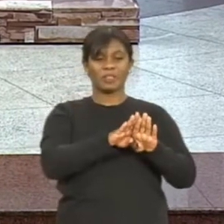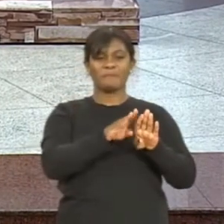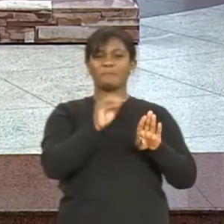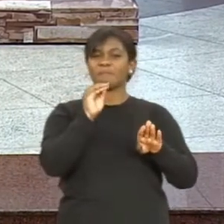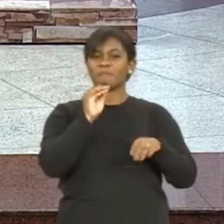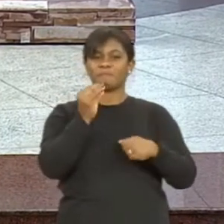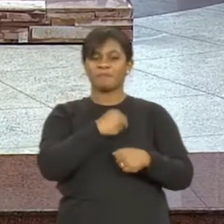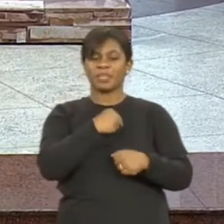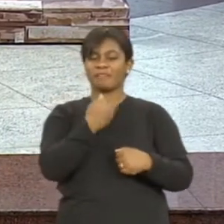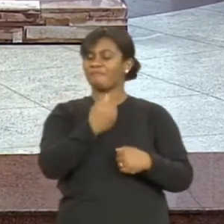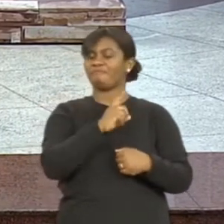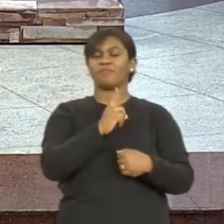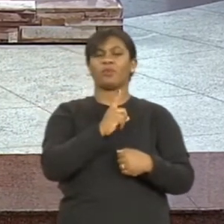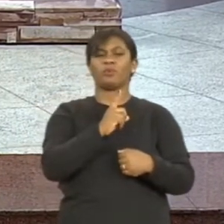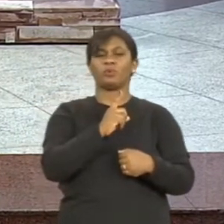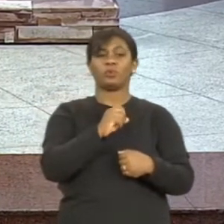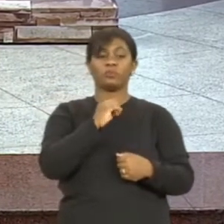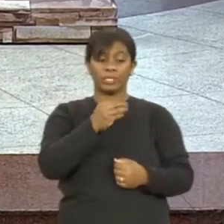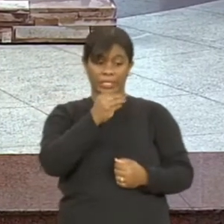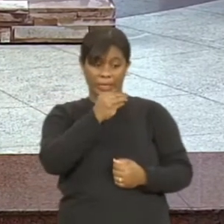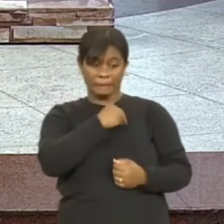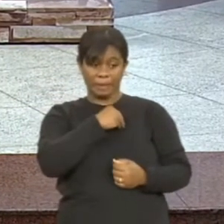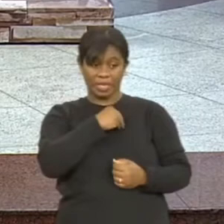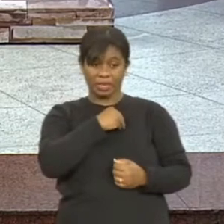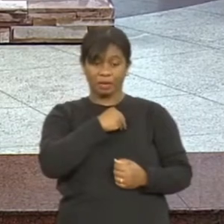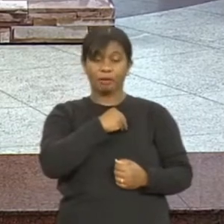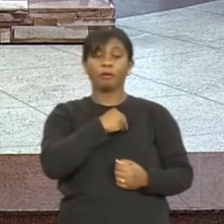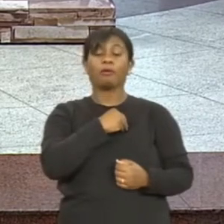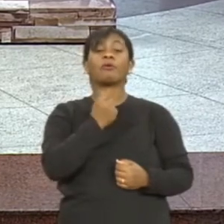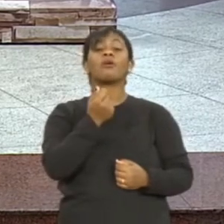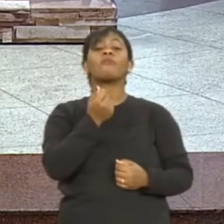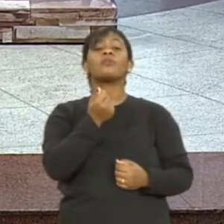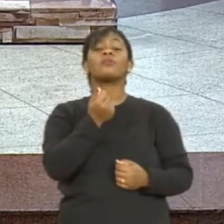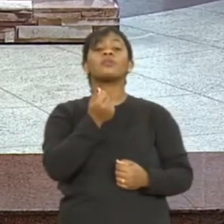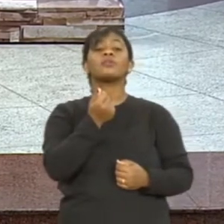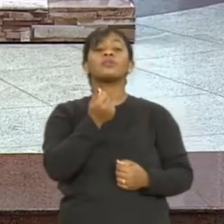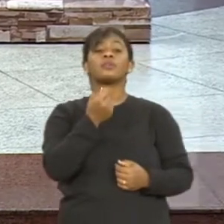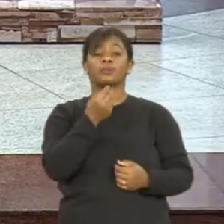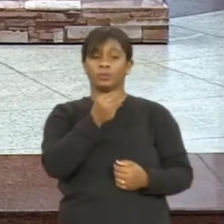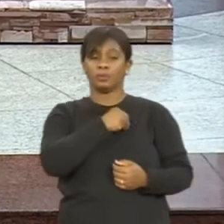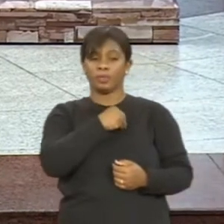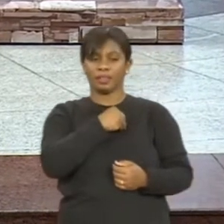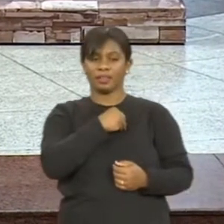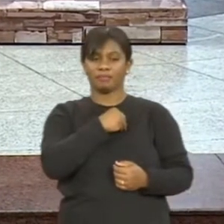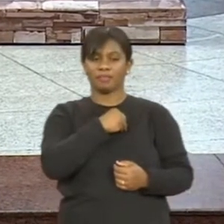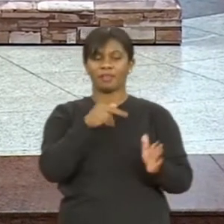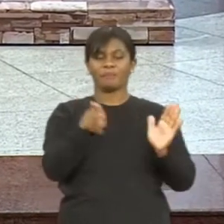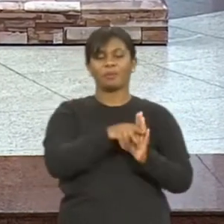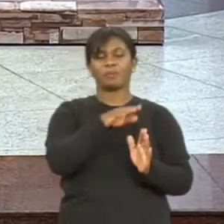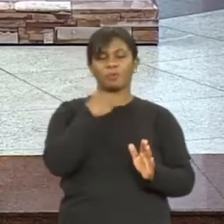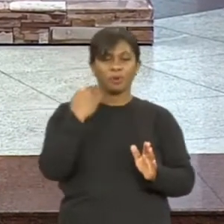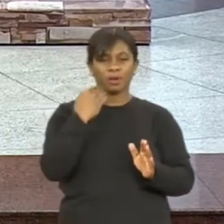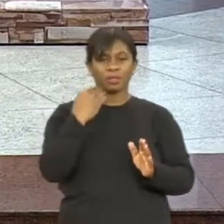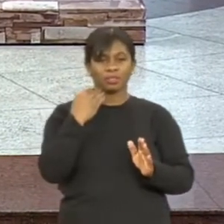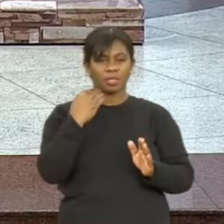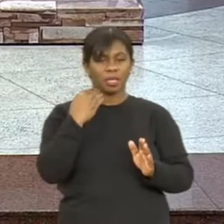Todas as vezes que você peca, o salário do pecado é o quê? É a morte. Cada vez que você peca, vai morrendo algo